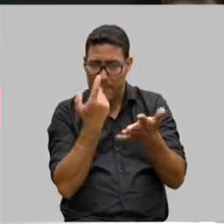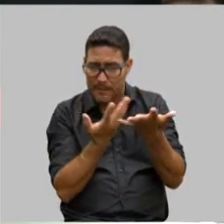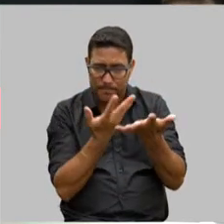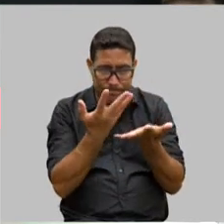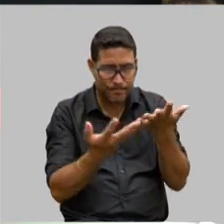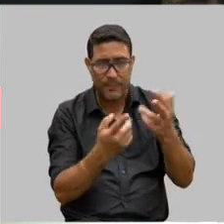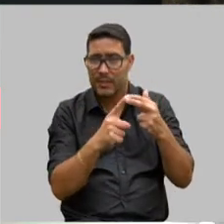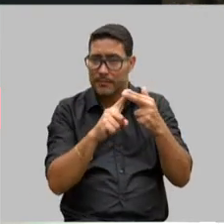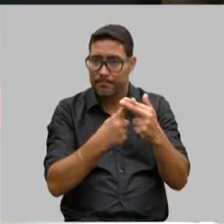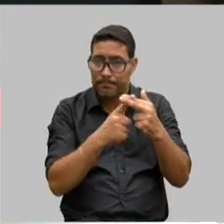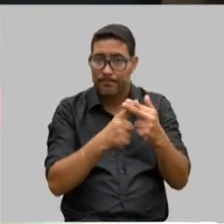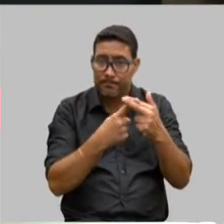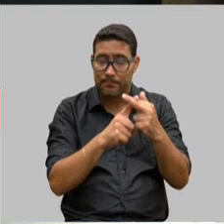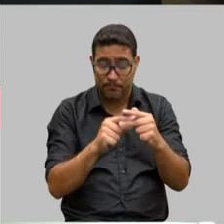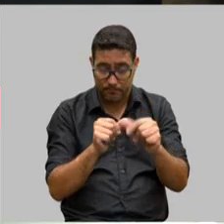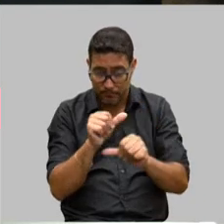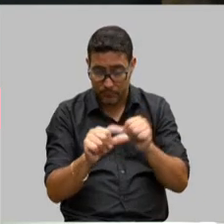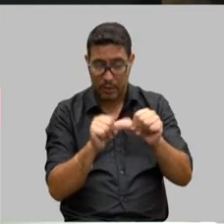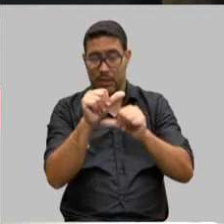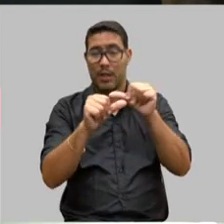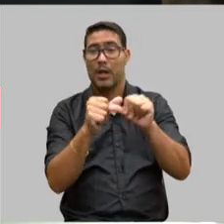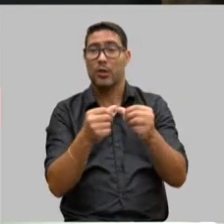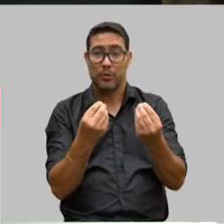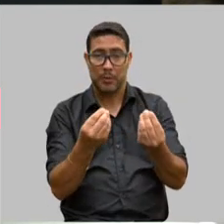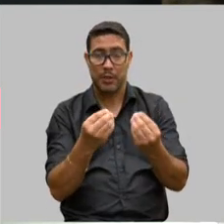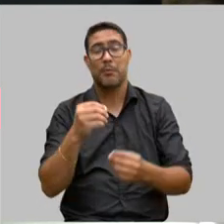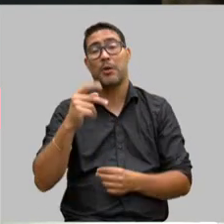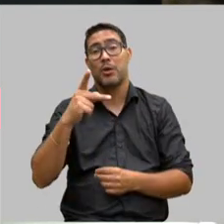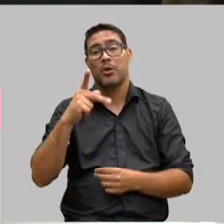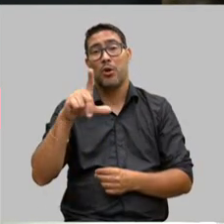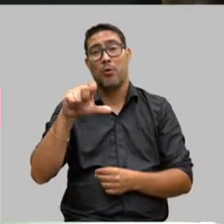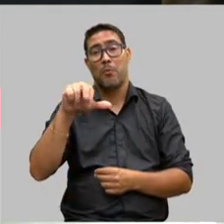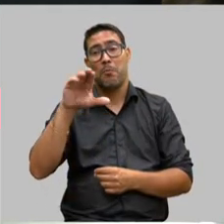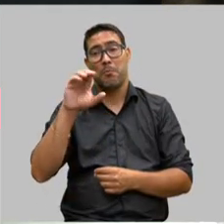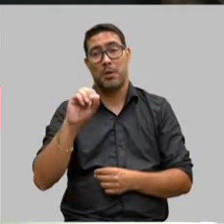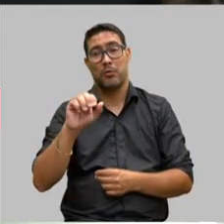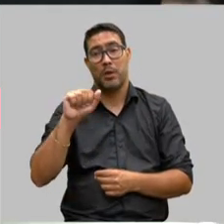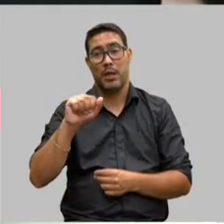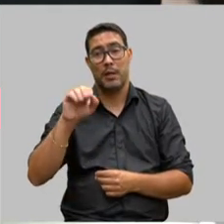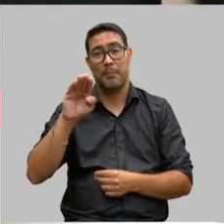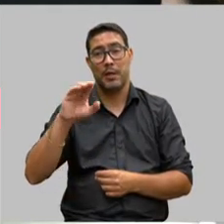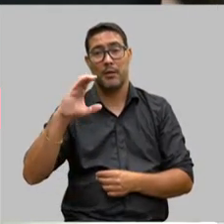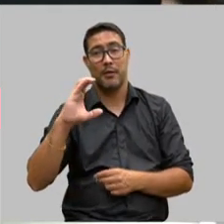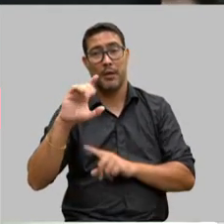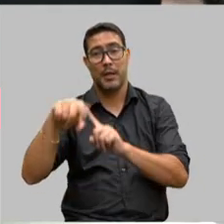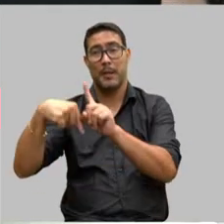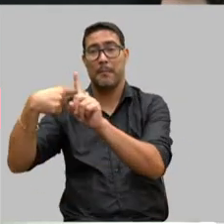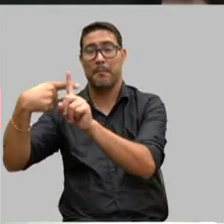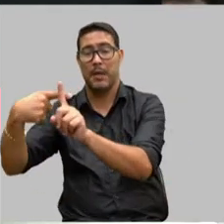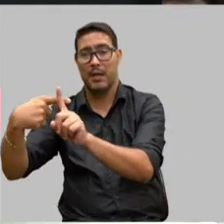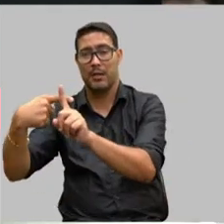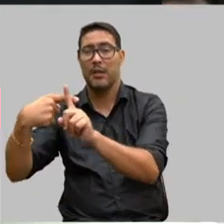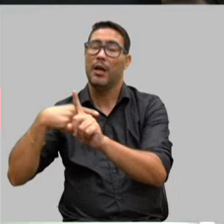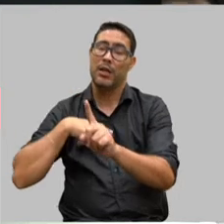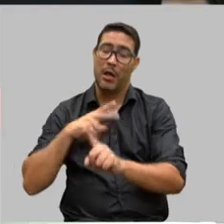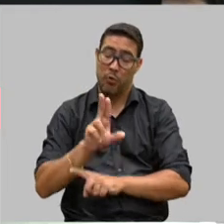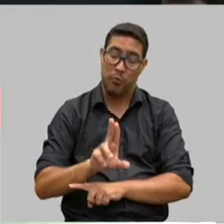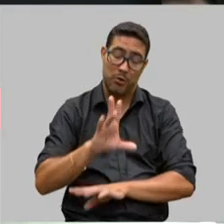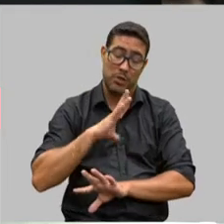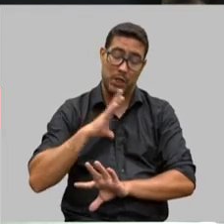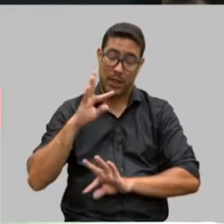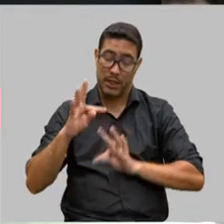alterado, melhorado para o plano ABC+, né, trazendo tecnologias,